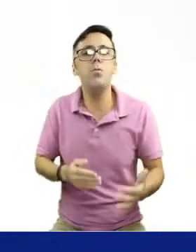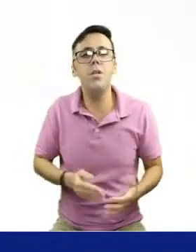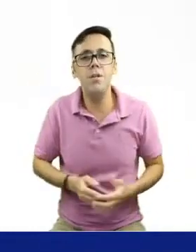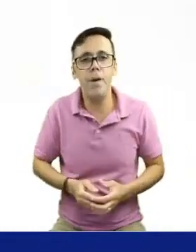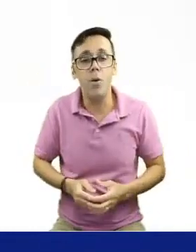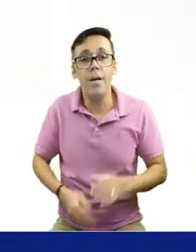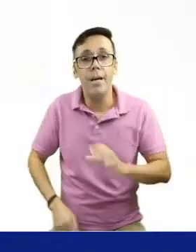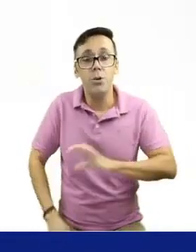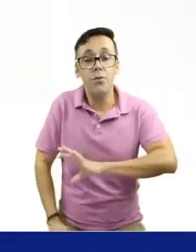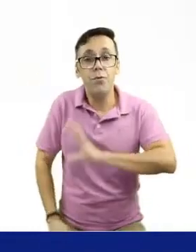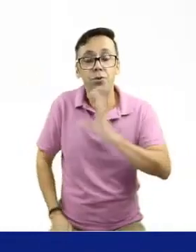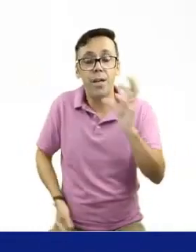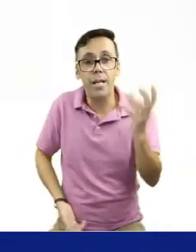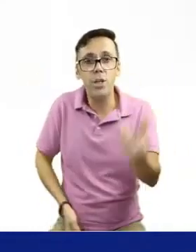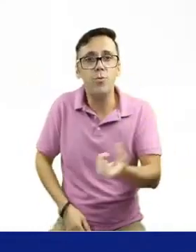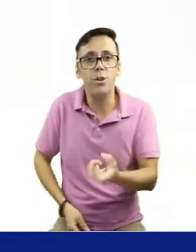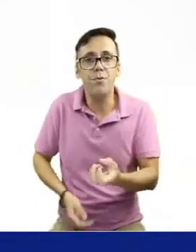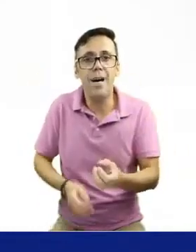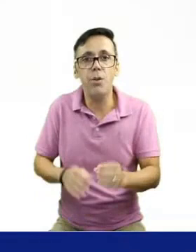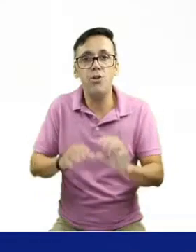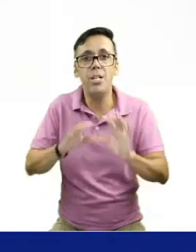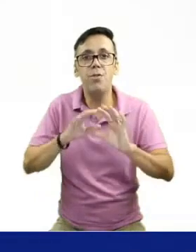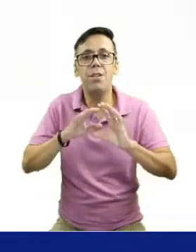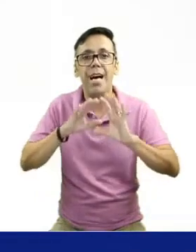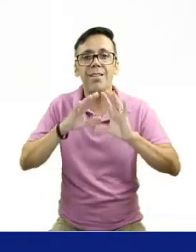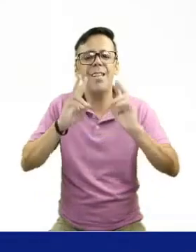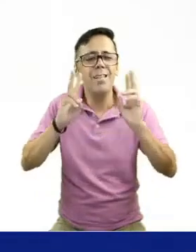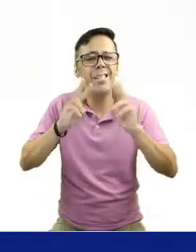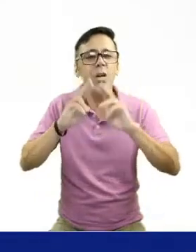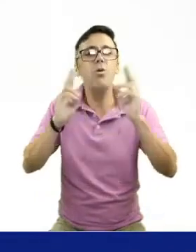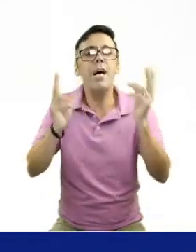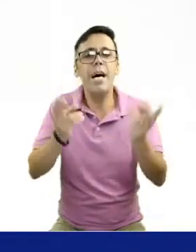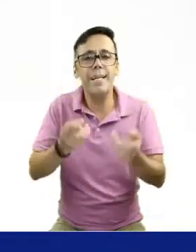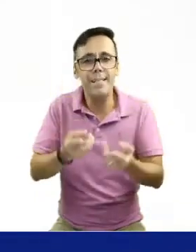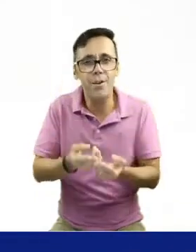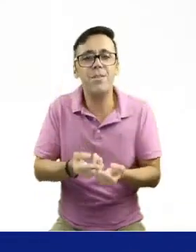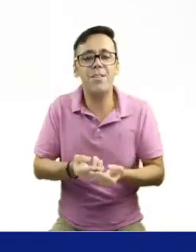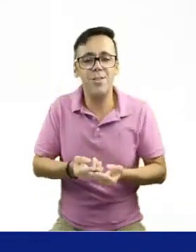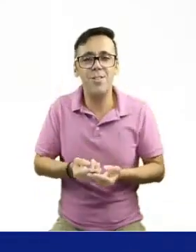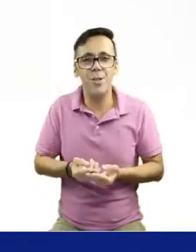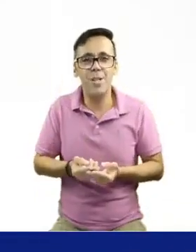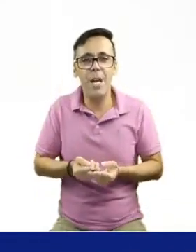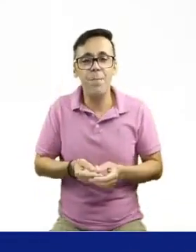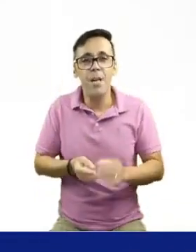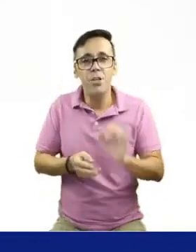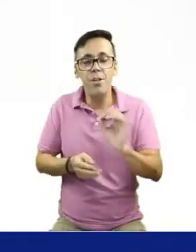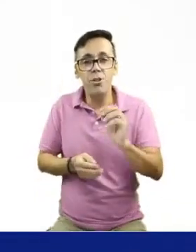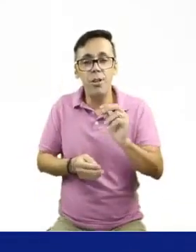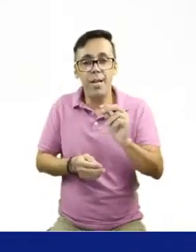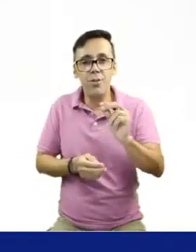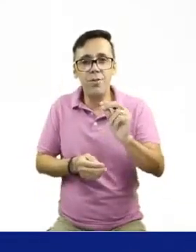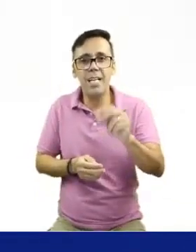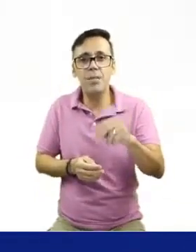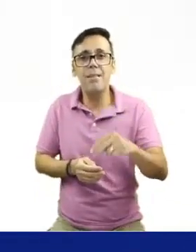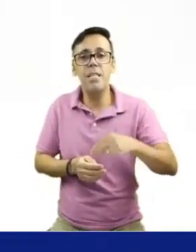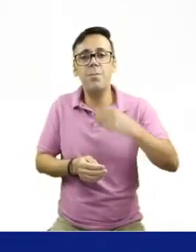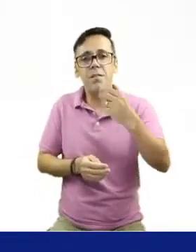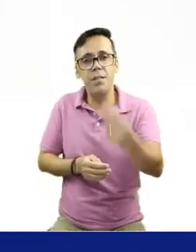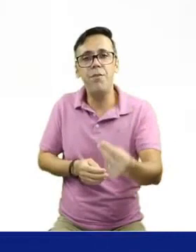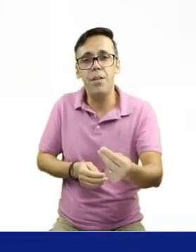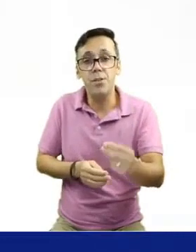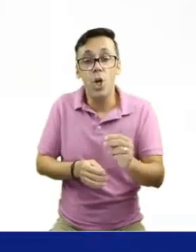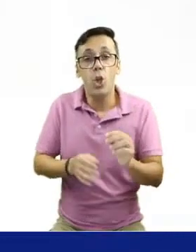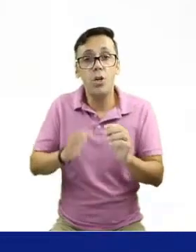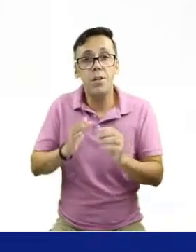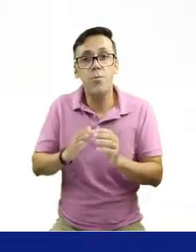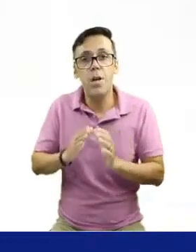estadual ou municipal no funcionalismo quando eu falo de atividades seculares vamos assim dizer Ok de atividades